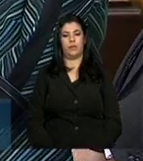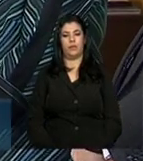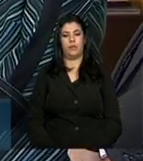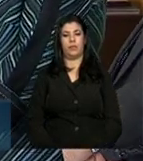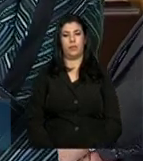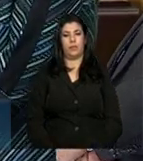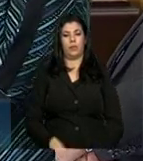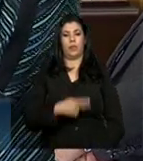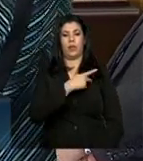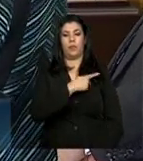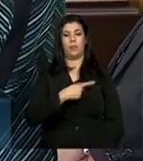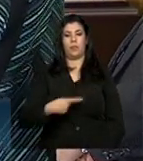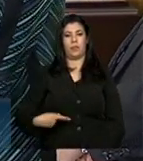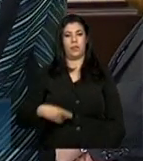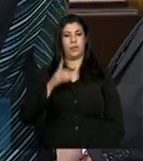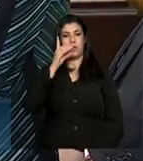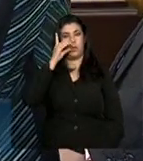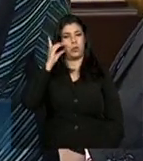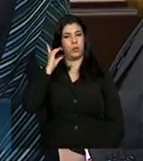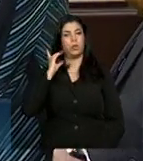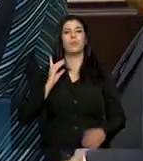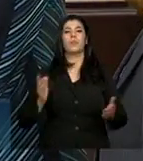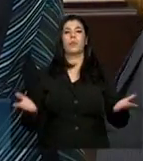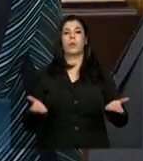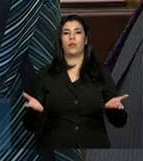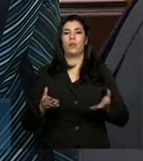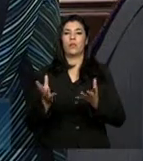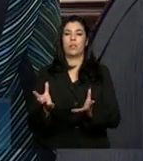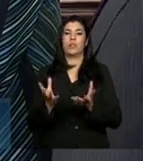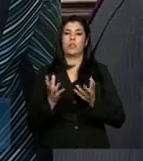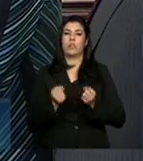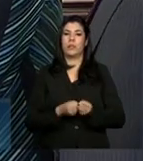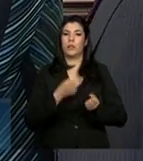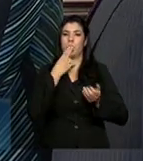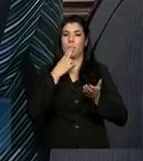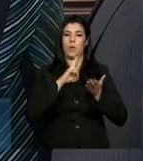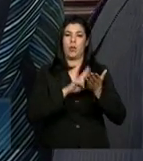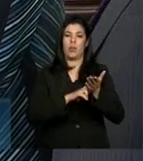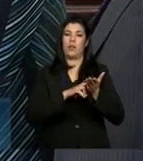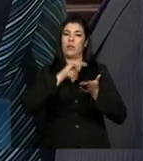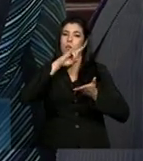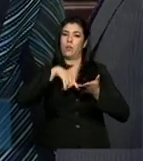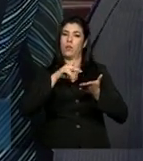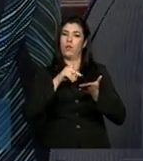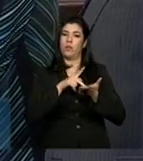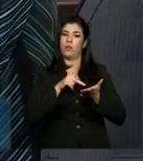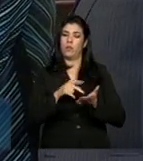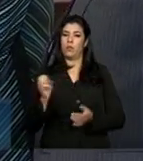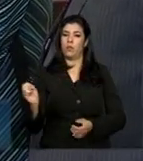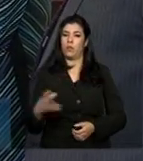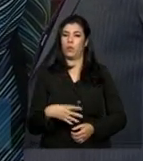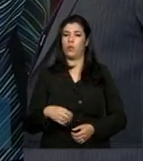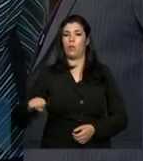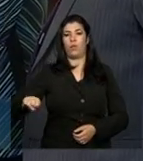Presidenta Dilma Rousseff recebe neste momento a carta credencial do novo embaixador do Japão no